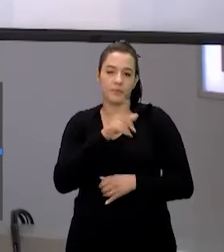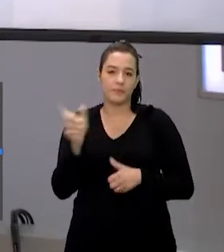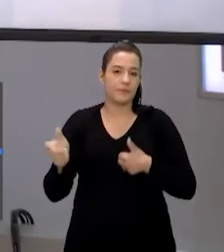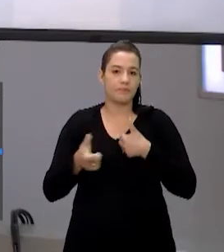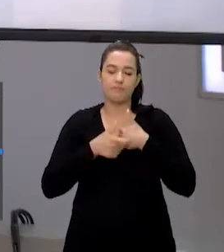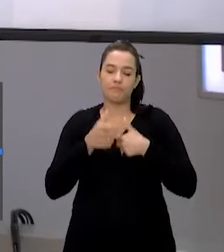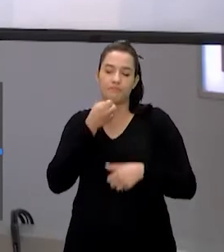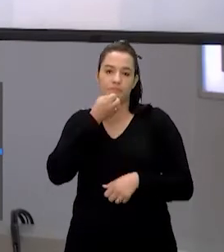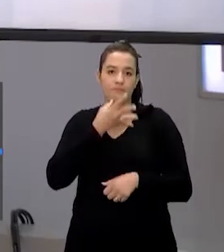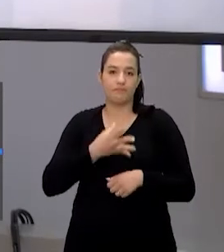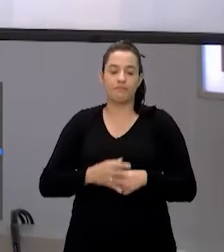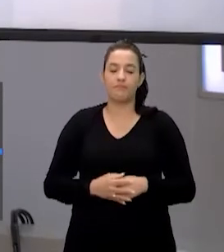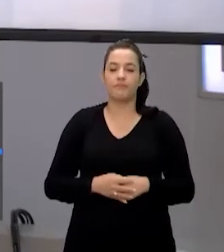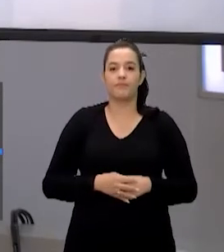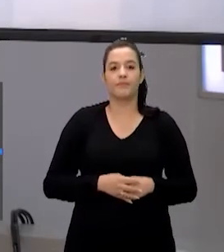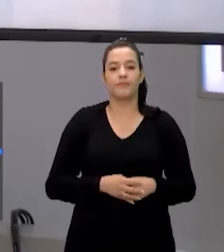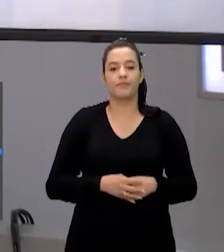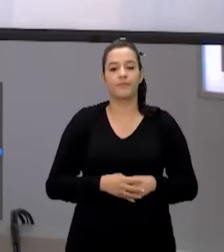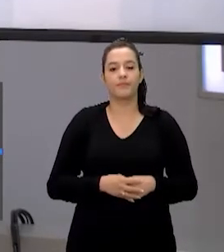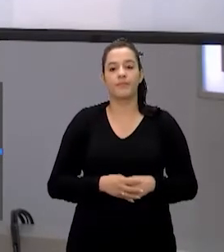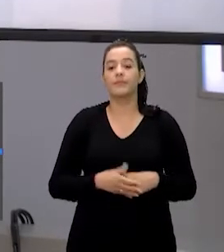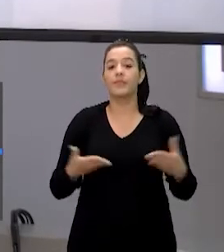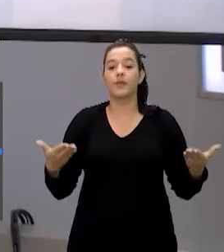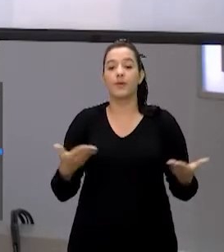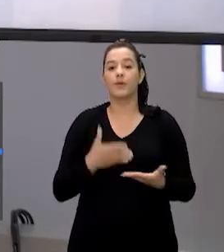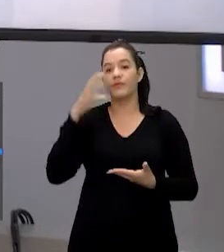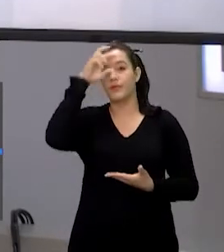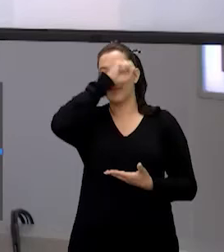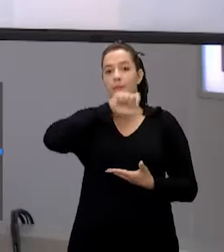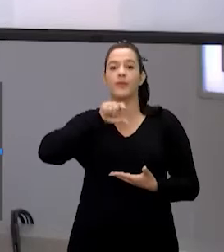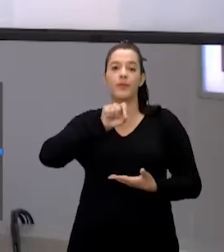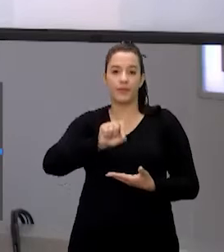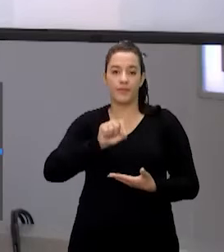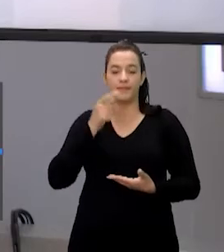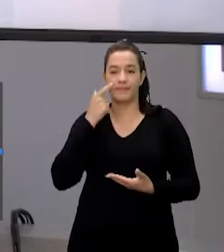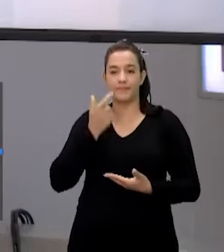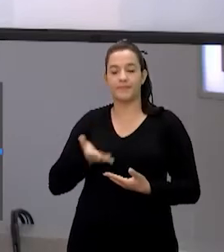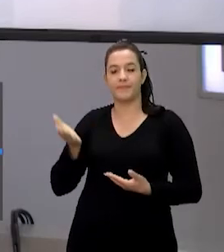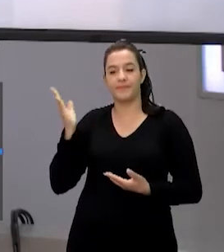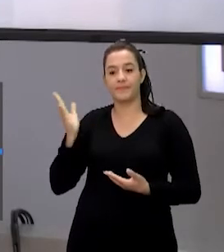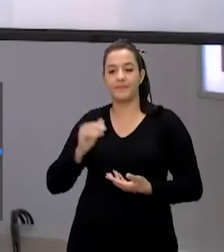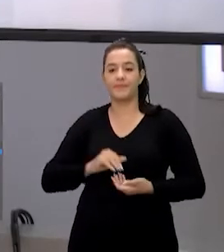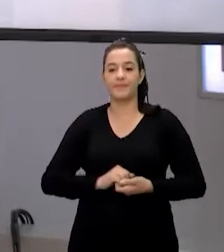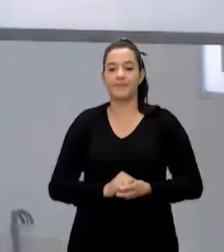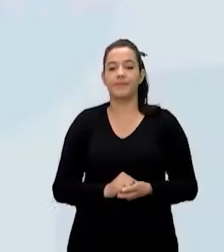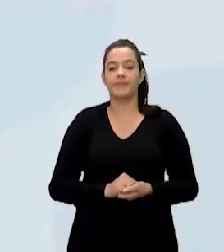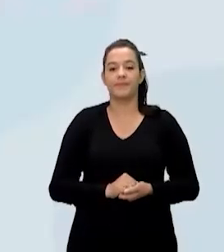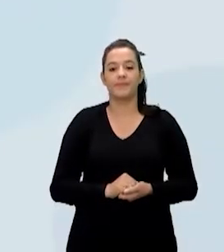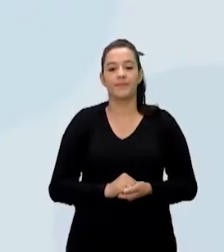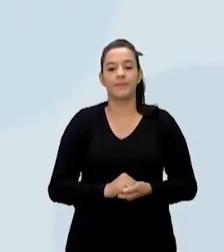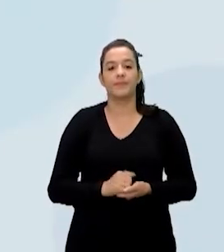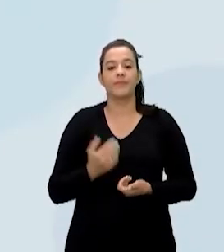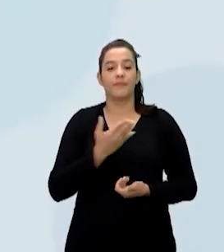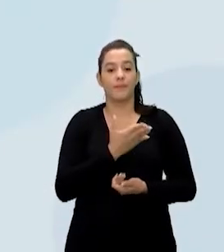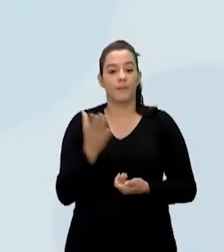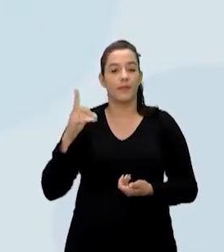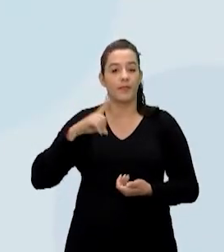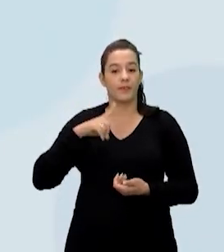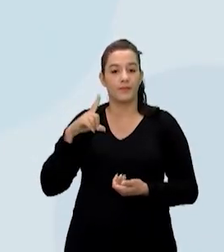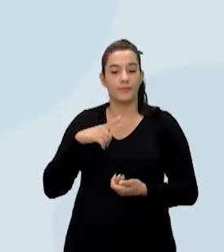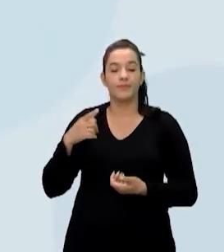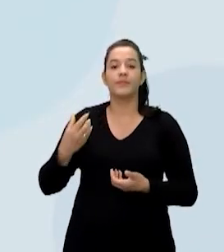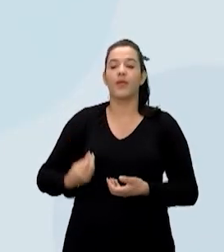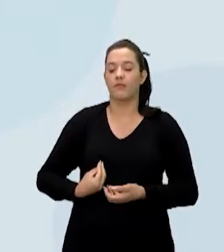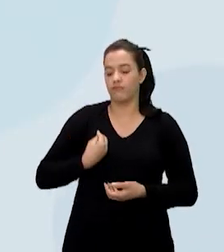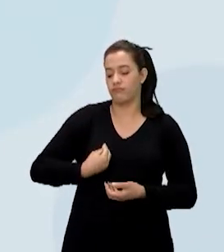ok? E aí, gente, né, vamos ver, então, o que a gente vai aprender hoje, olha só. Então, aí, gente, né, dentro, então, da